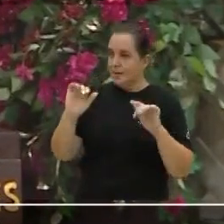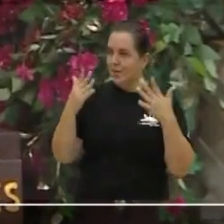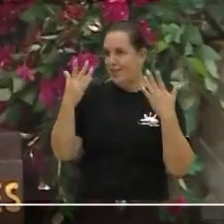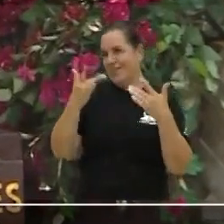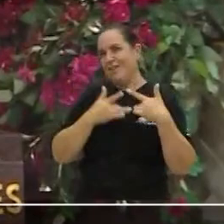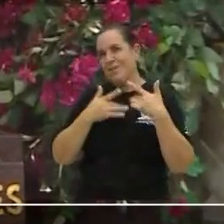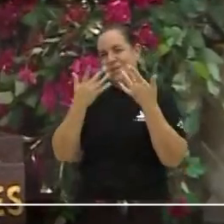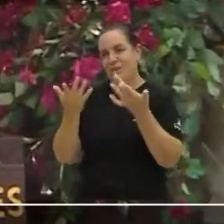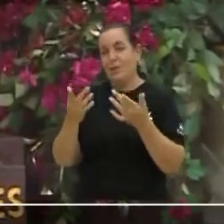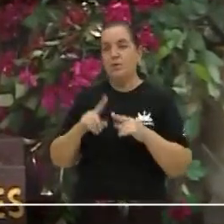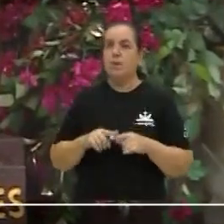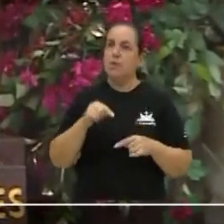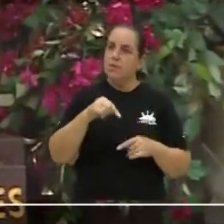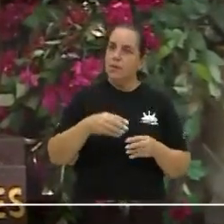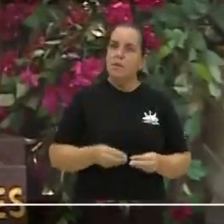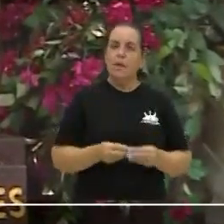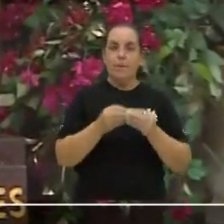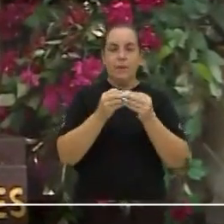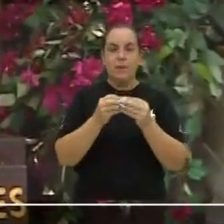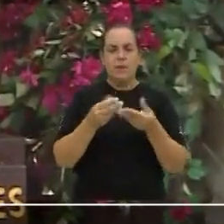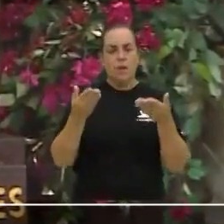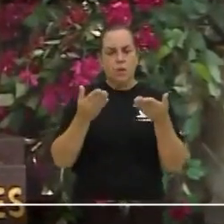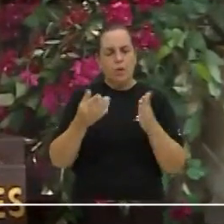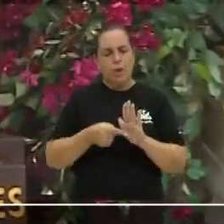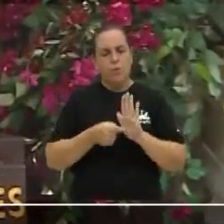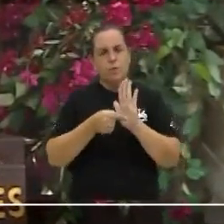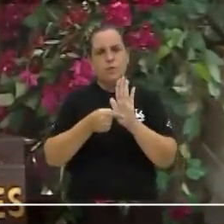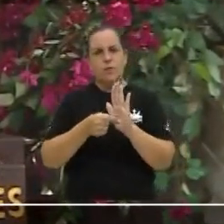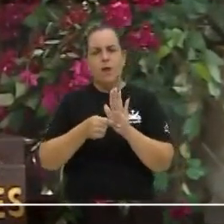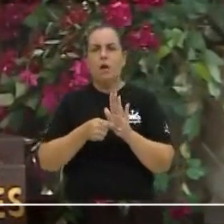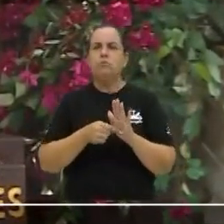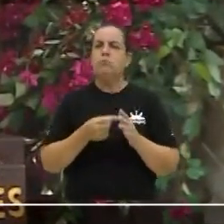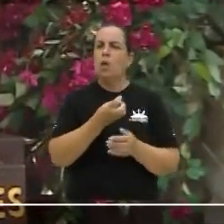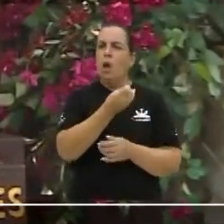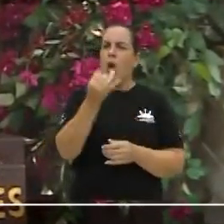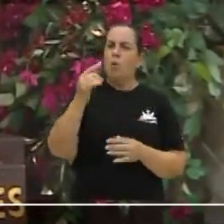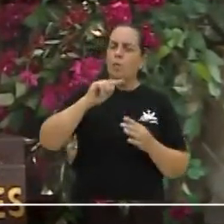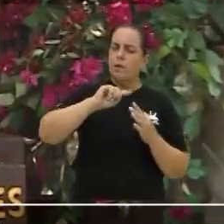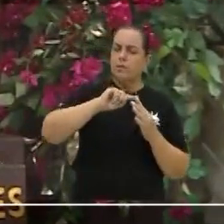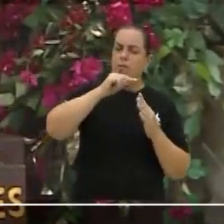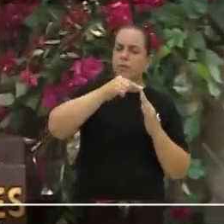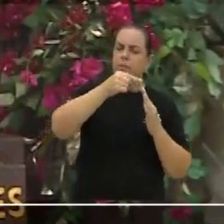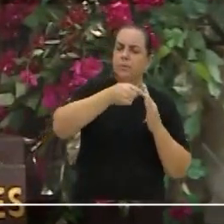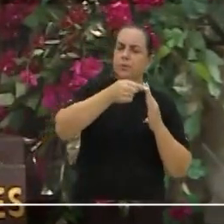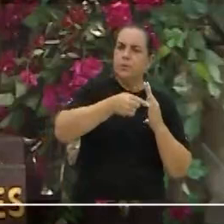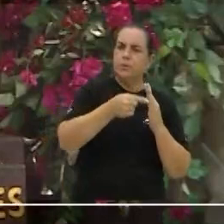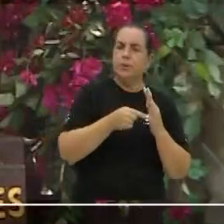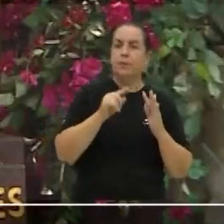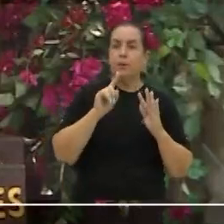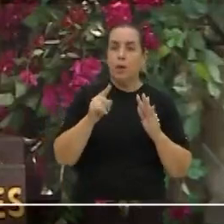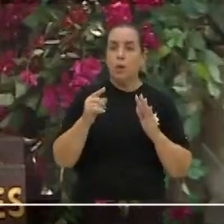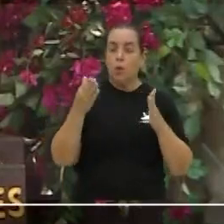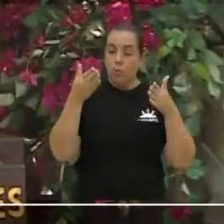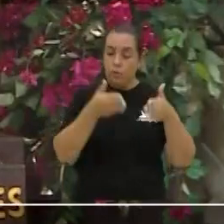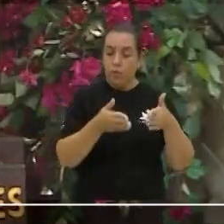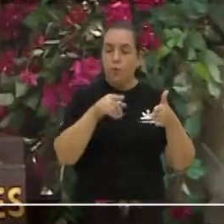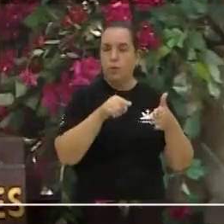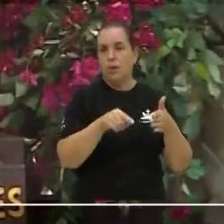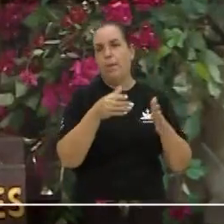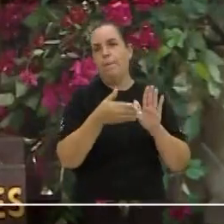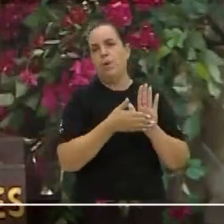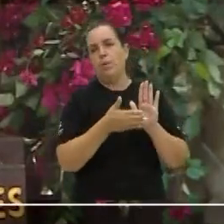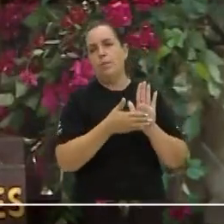missa, quero enfatizar alguns pontos, mas todos voltados num só